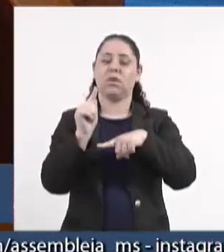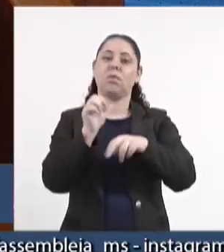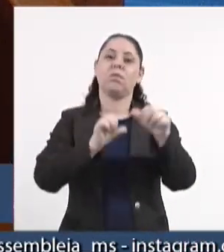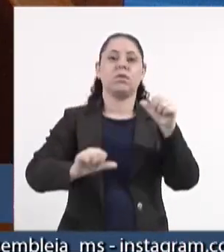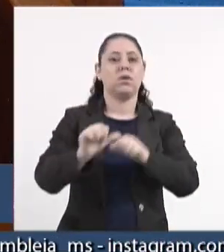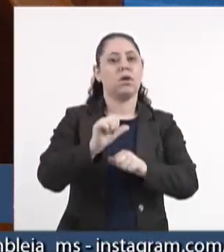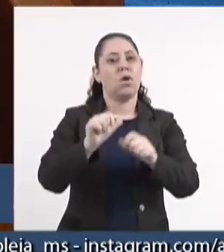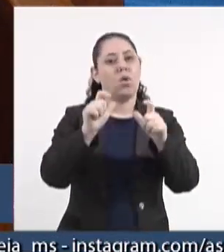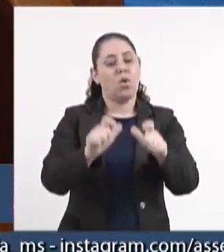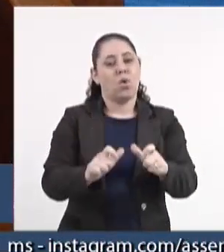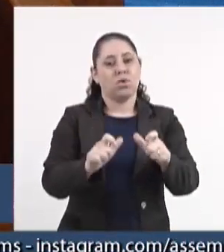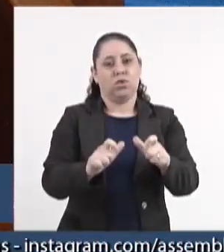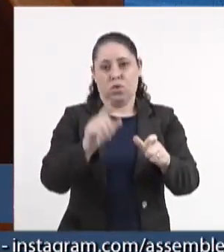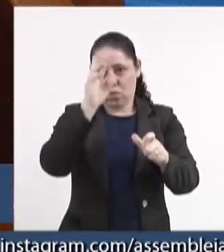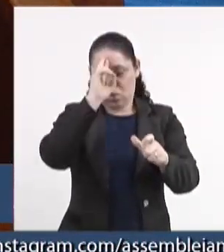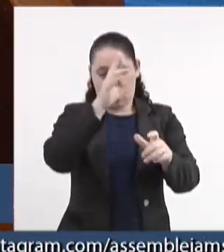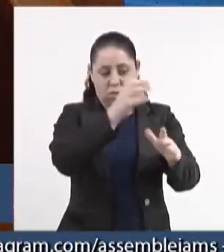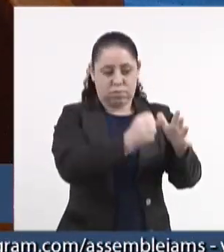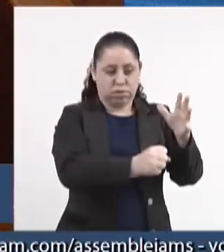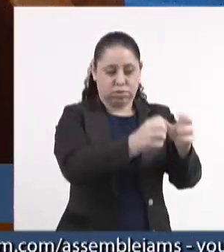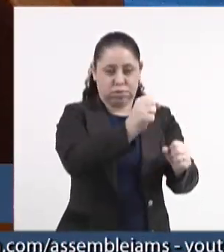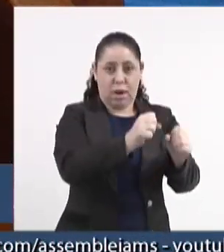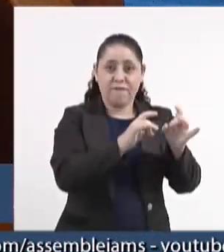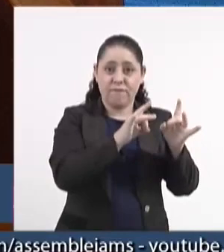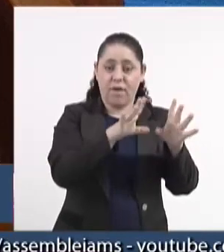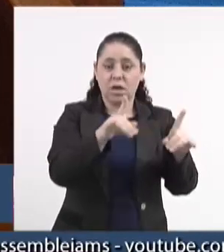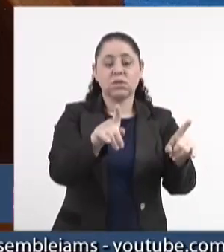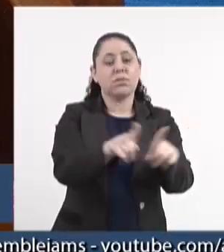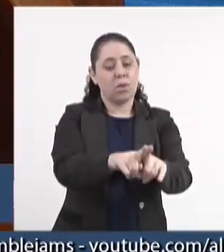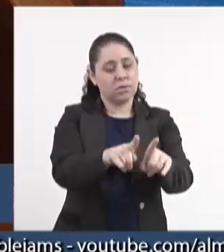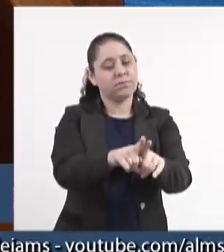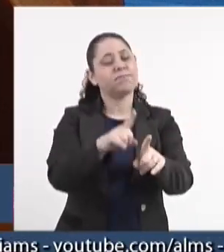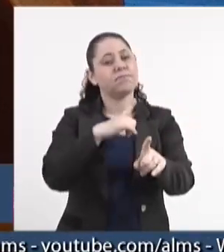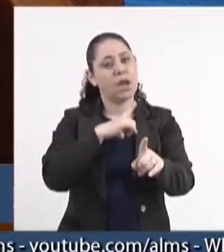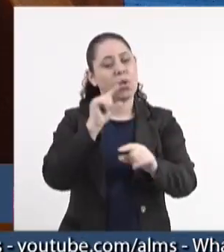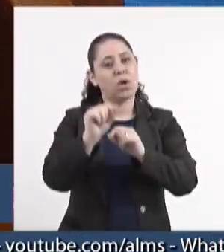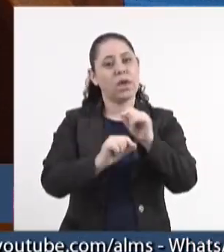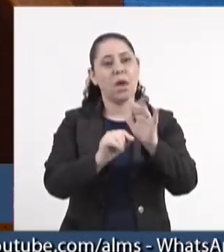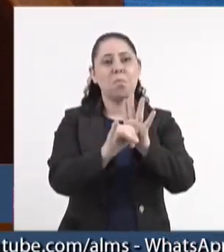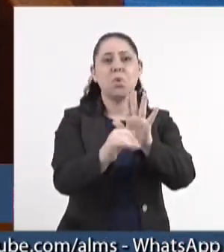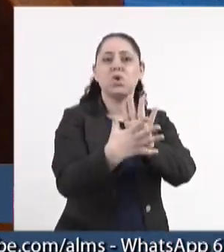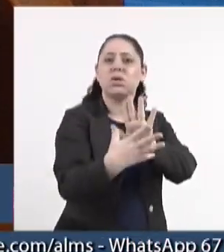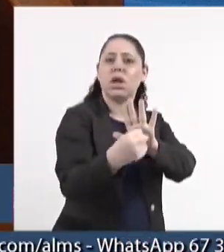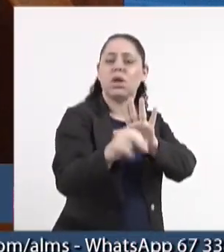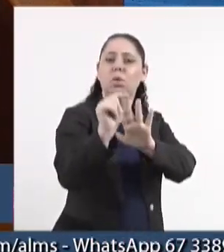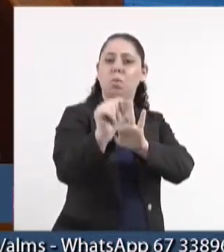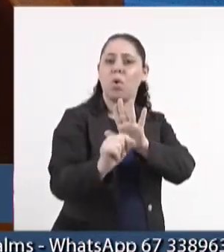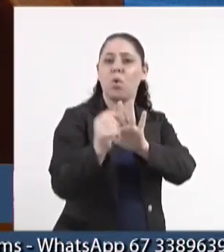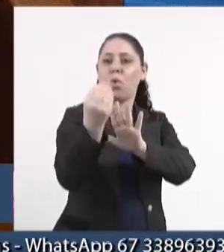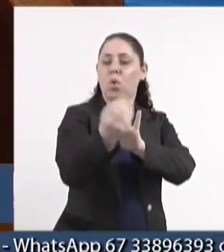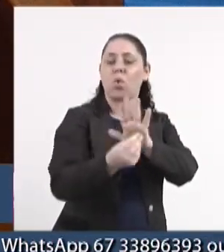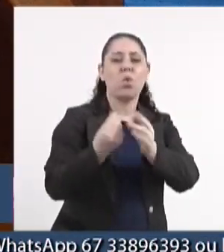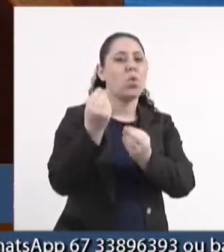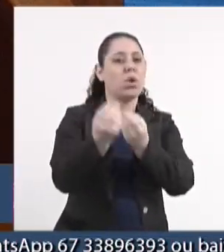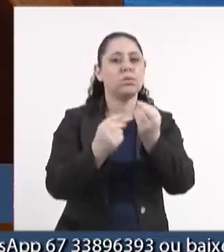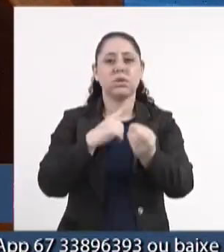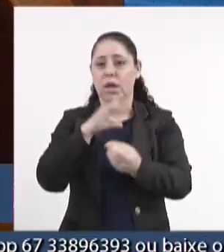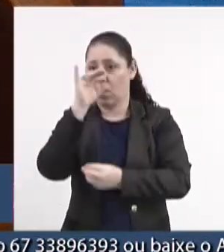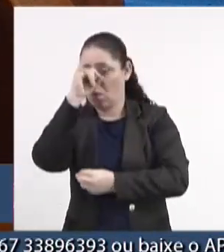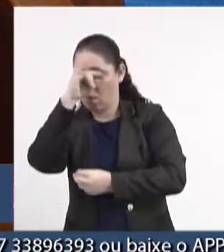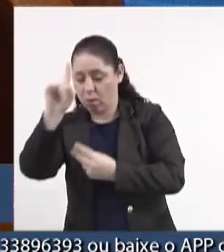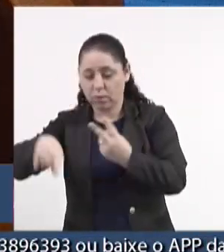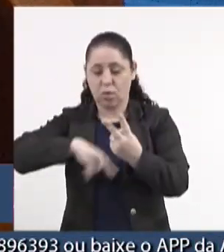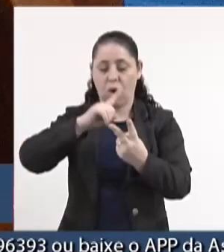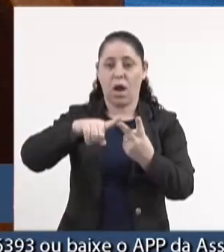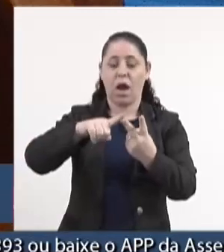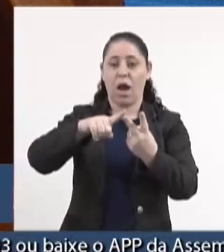o produtor de leite também possa ter uma escala, um modelo, como é a suinocultura, como